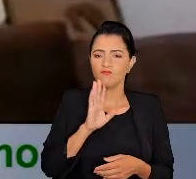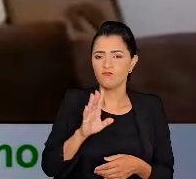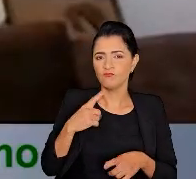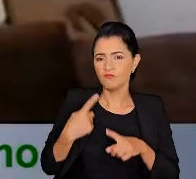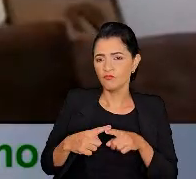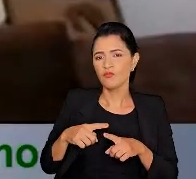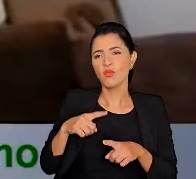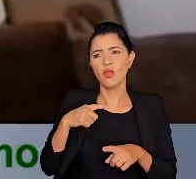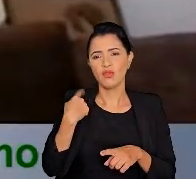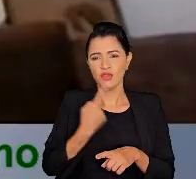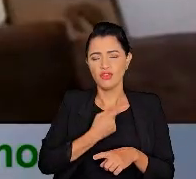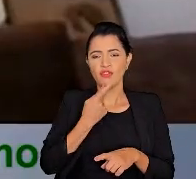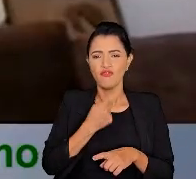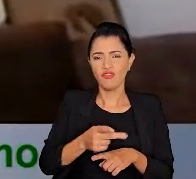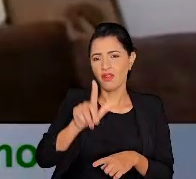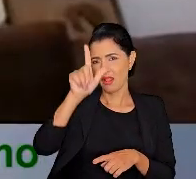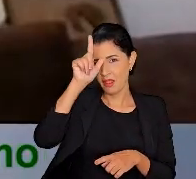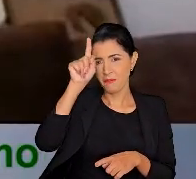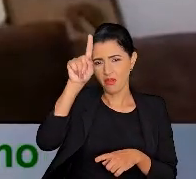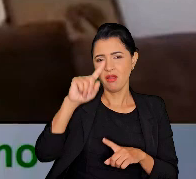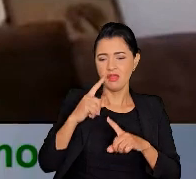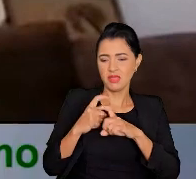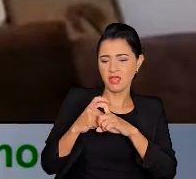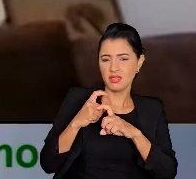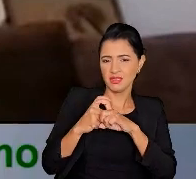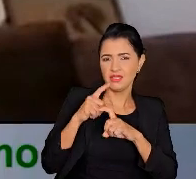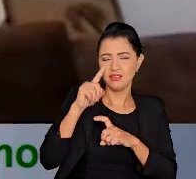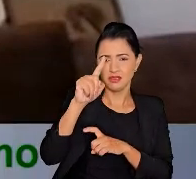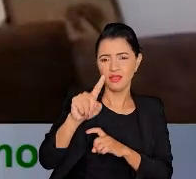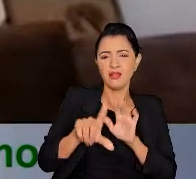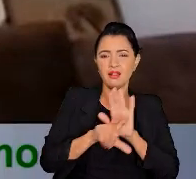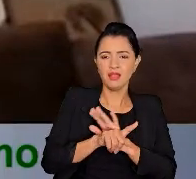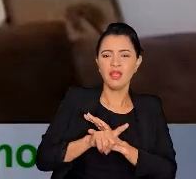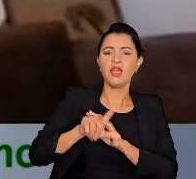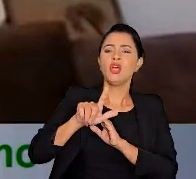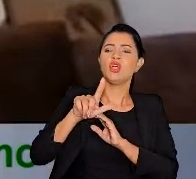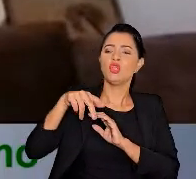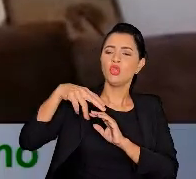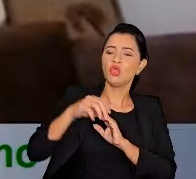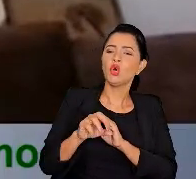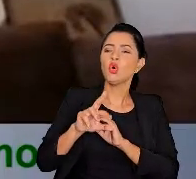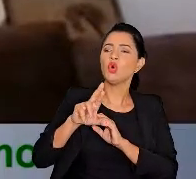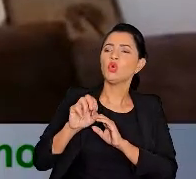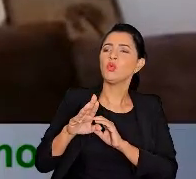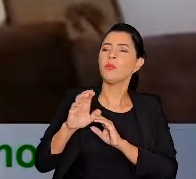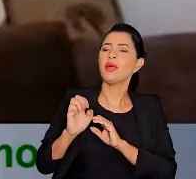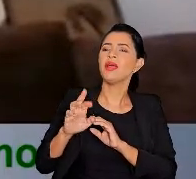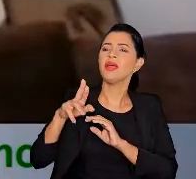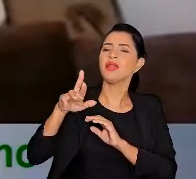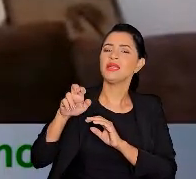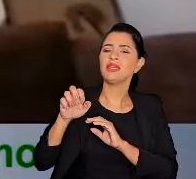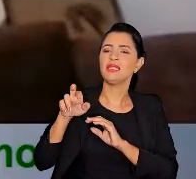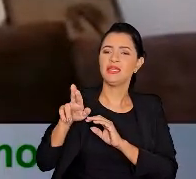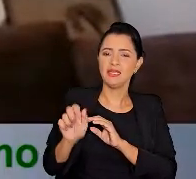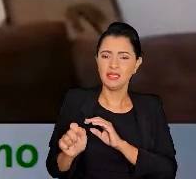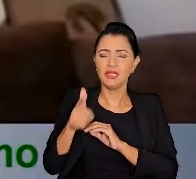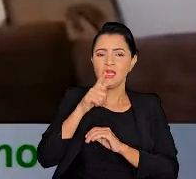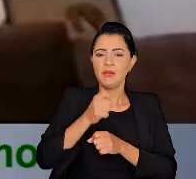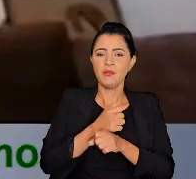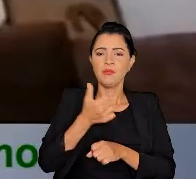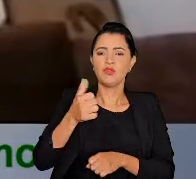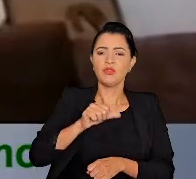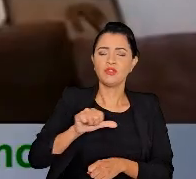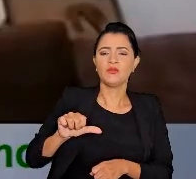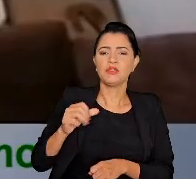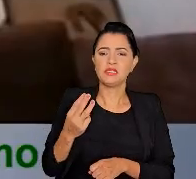a gente fala da Alemanha nazista, as leis de Nuremberg de 1935, elas queriam criar